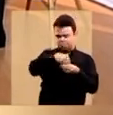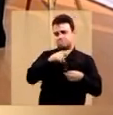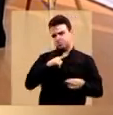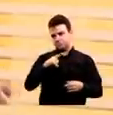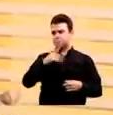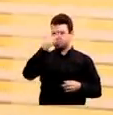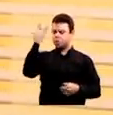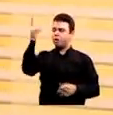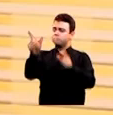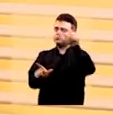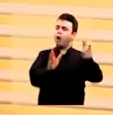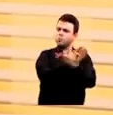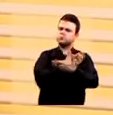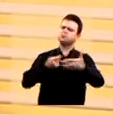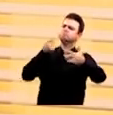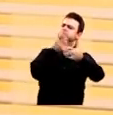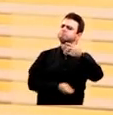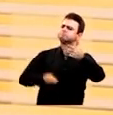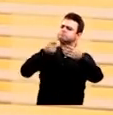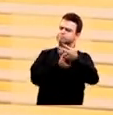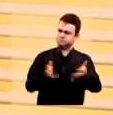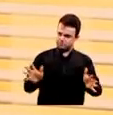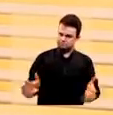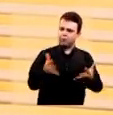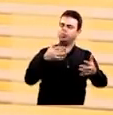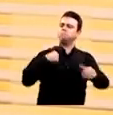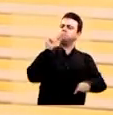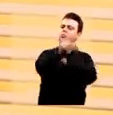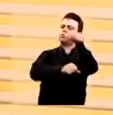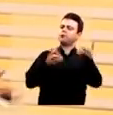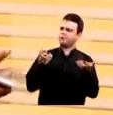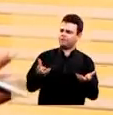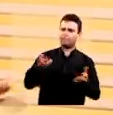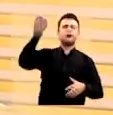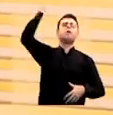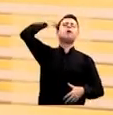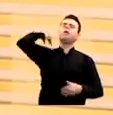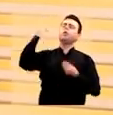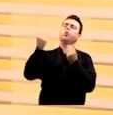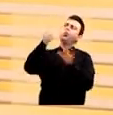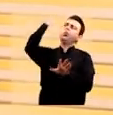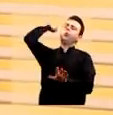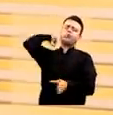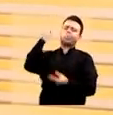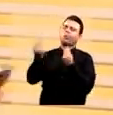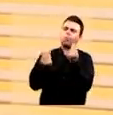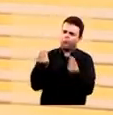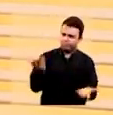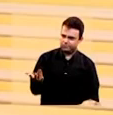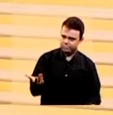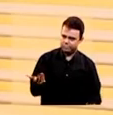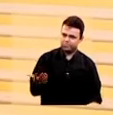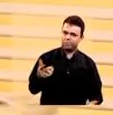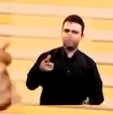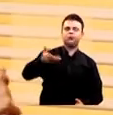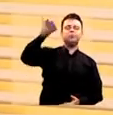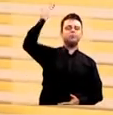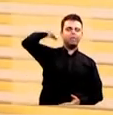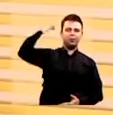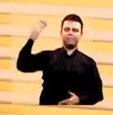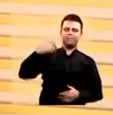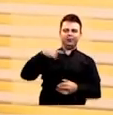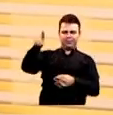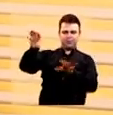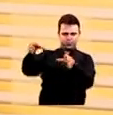a gente tem quem pensou nisso e quem luta para que isso seja implementado. Como é que era lá no passado, por exemplo, sua primeira gestão